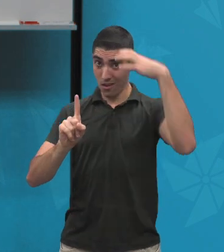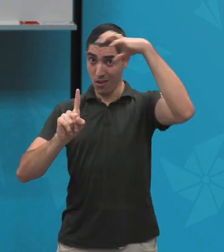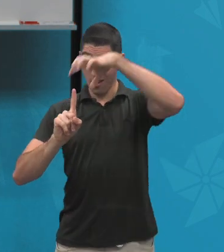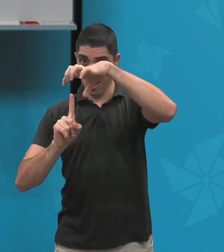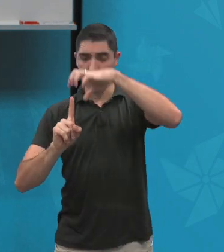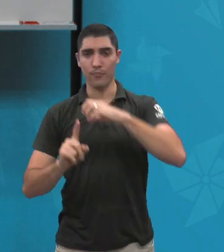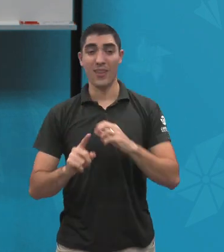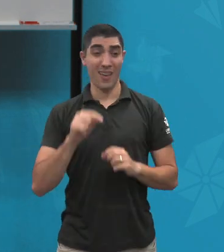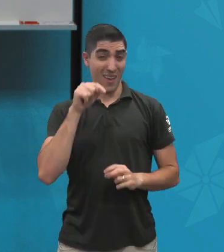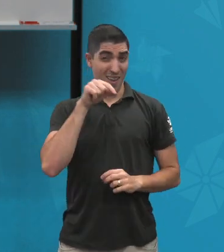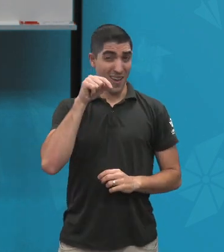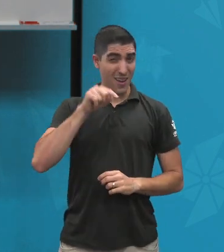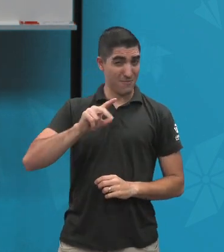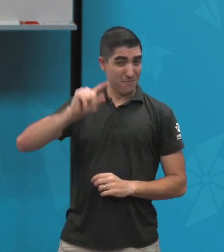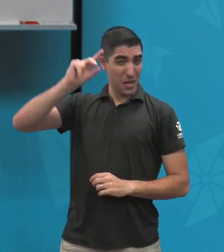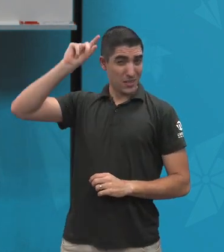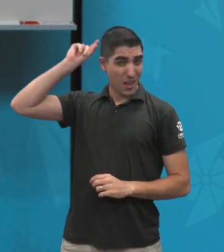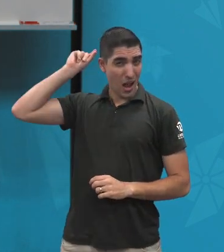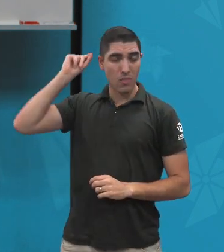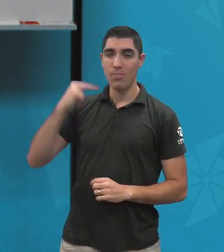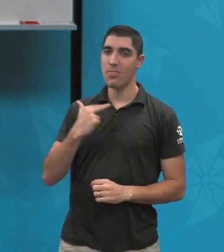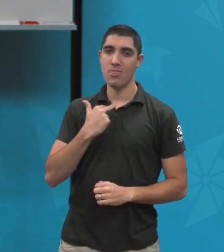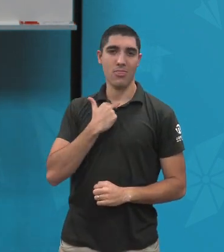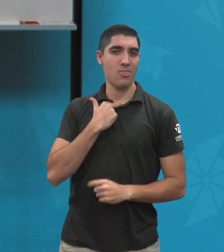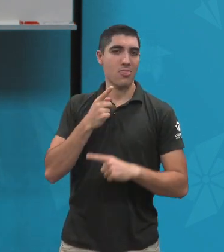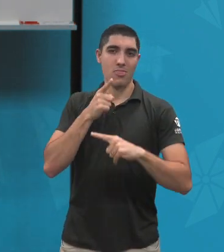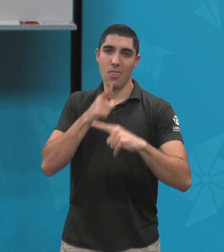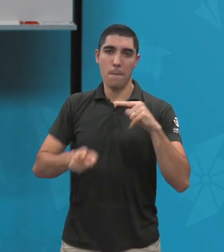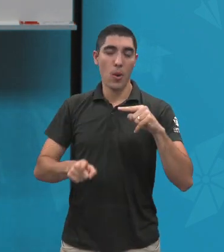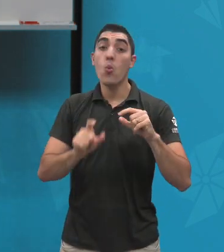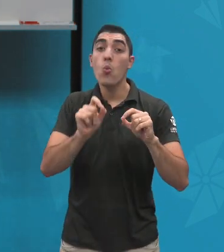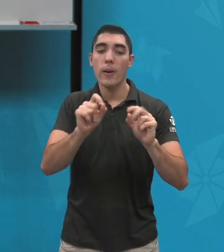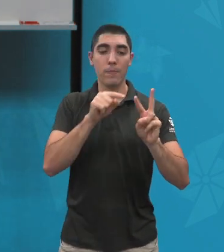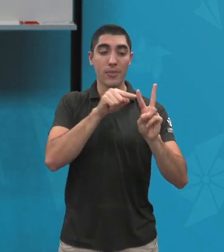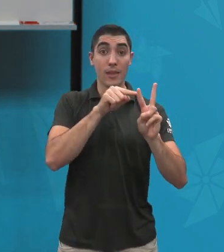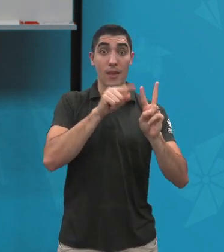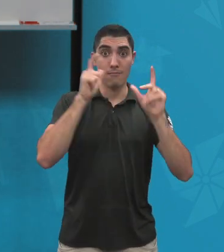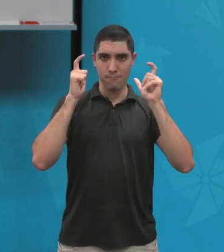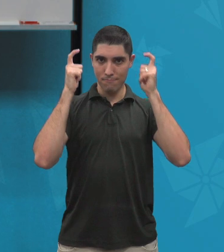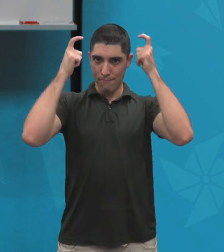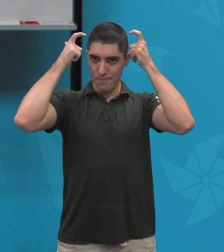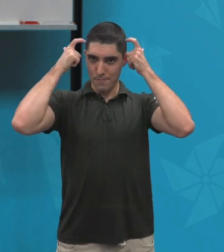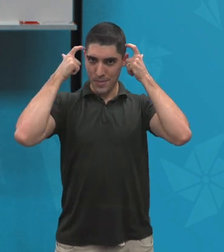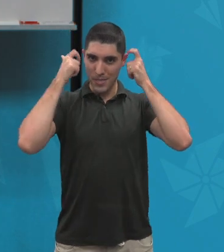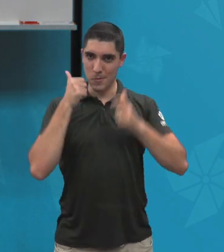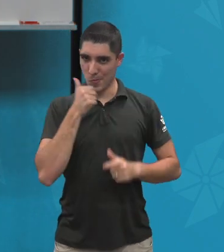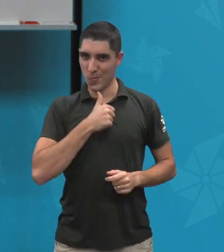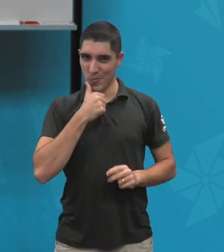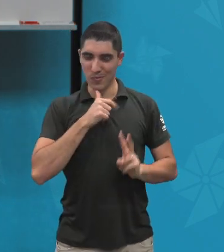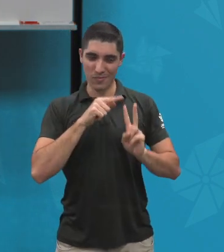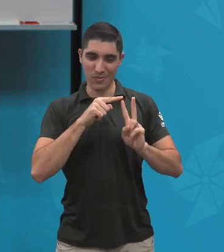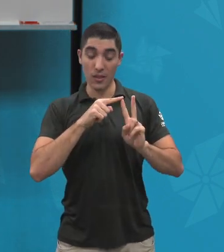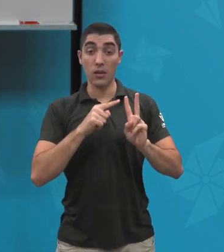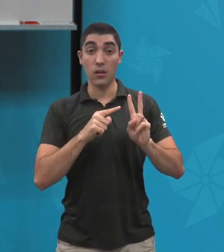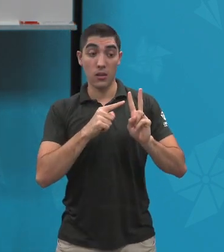amor proibido porque entre a princesa e esse funcionário real existe uma